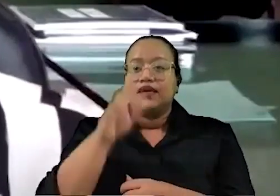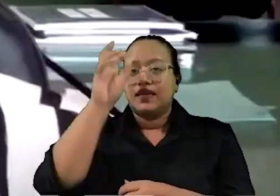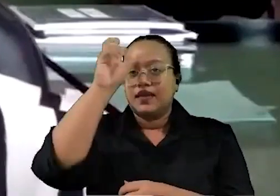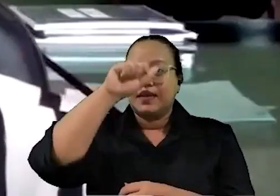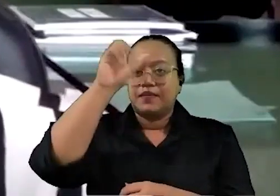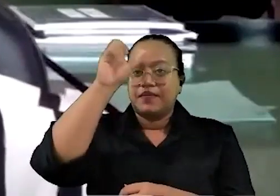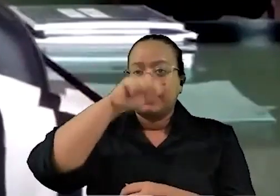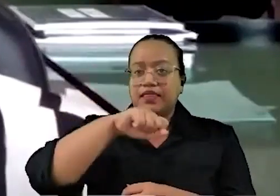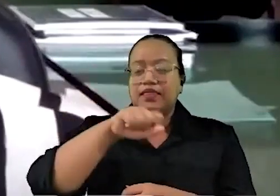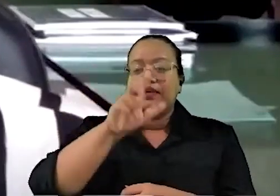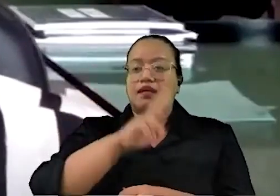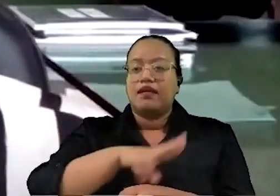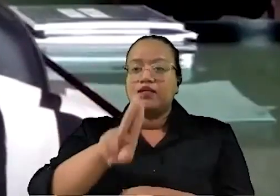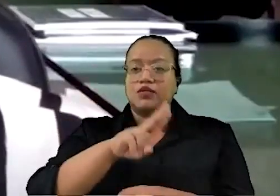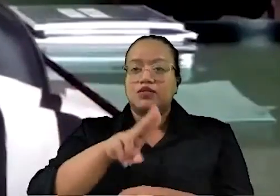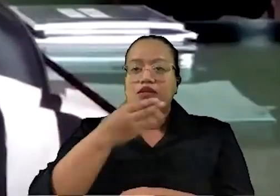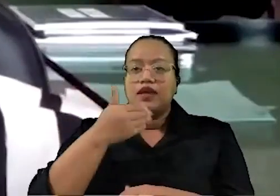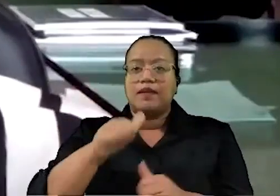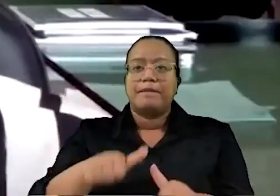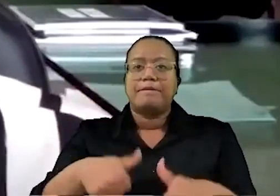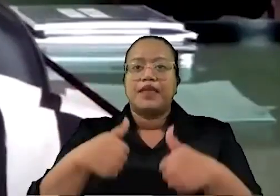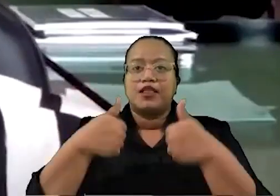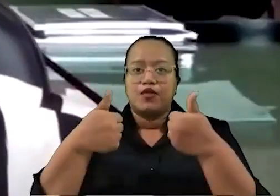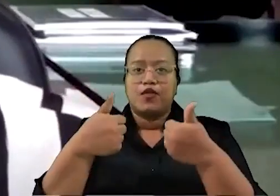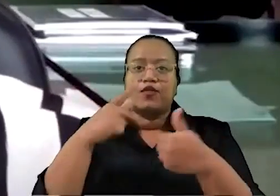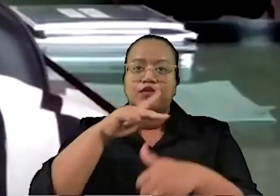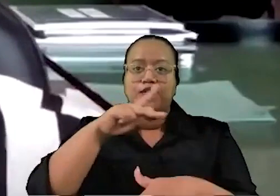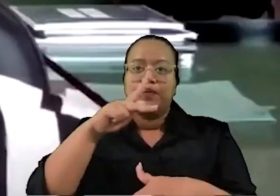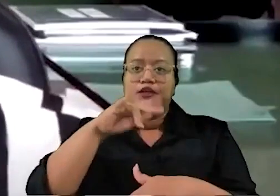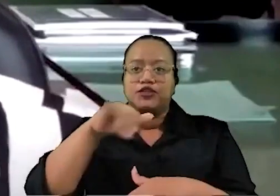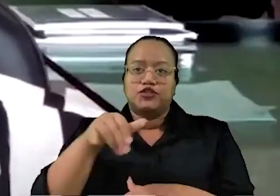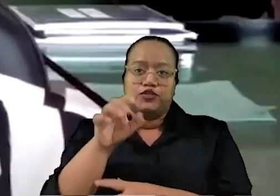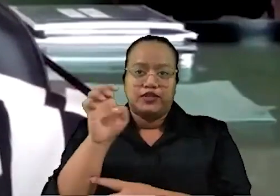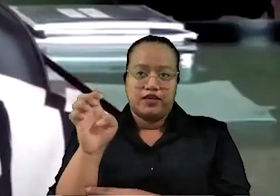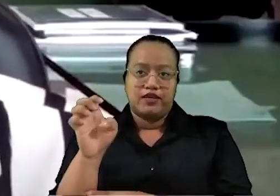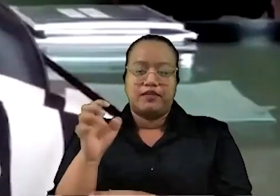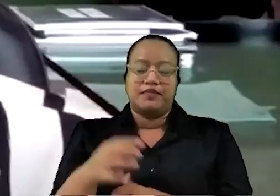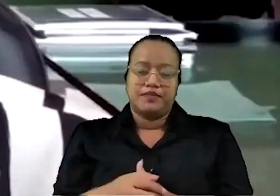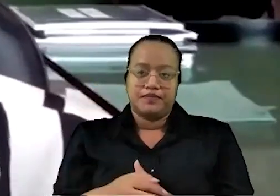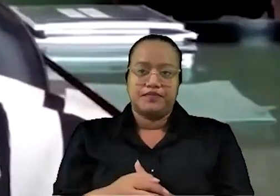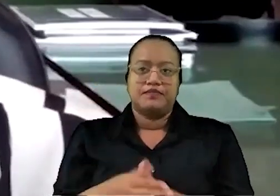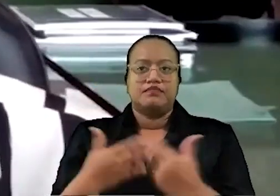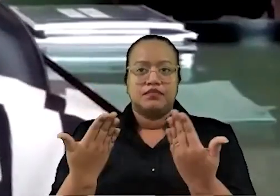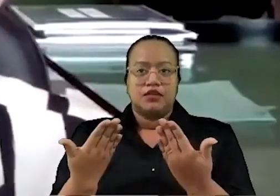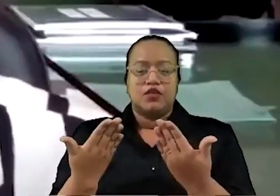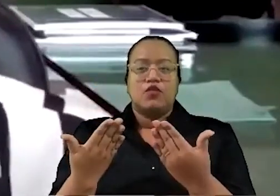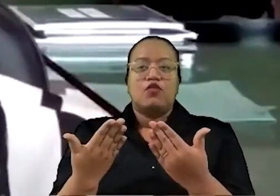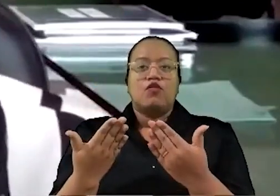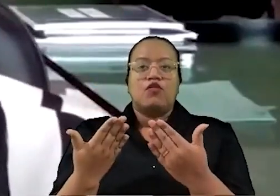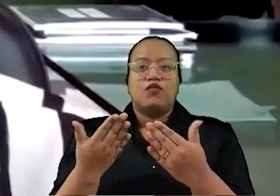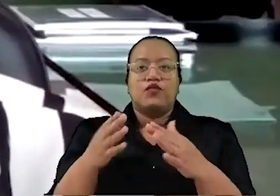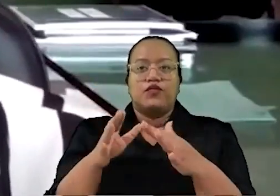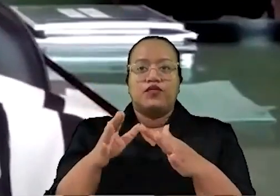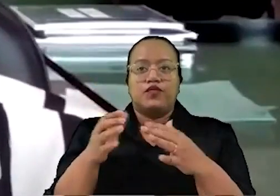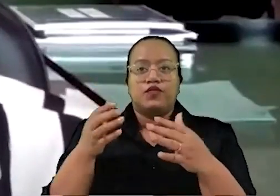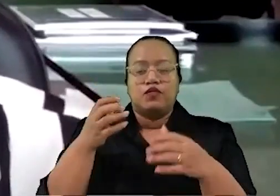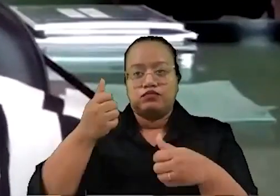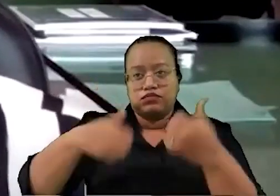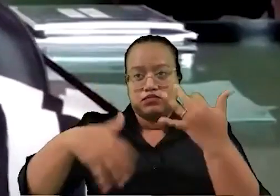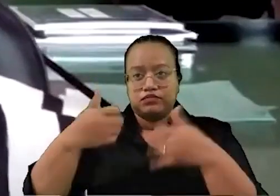melhor o PJE. Eu vou ficando por aqui e desejando, claro, um